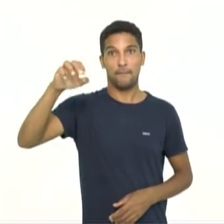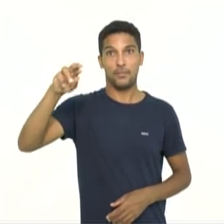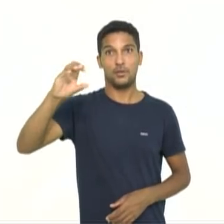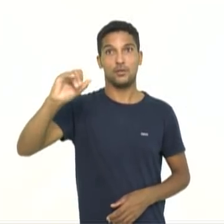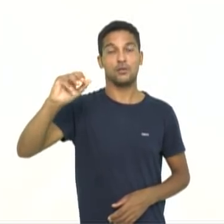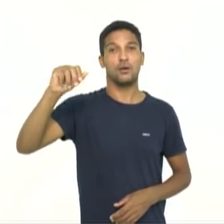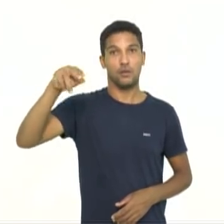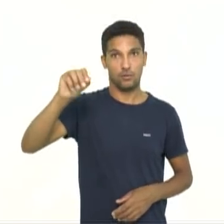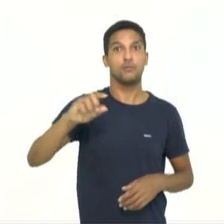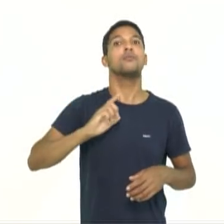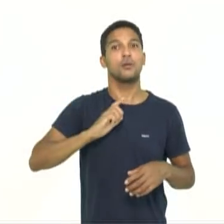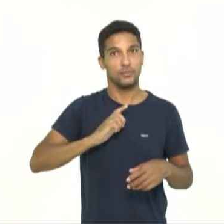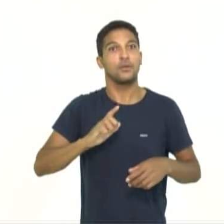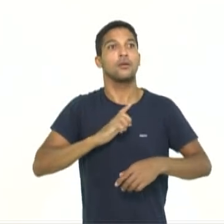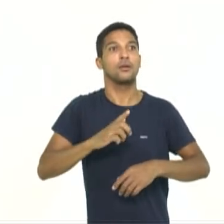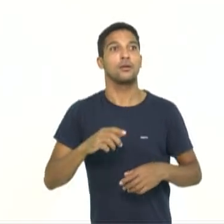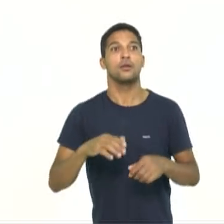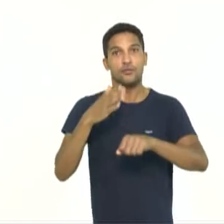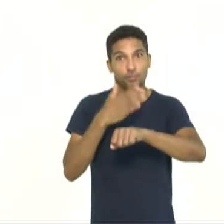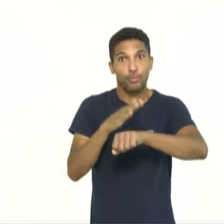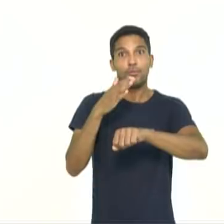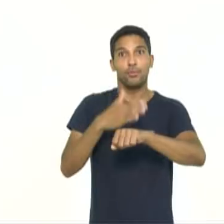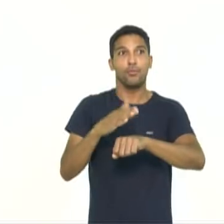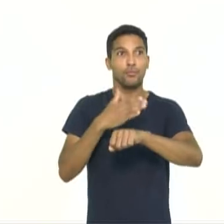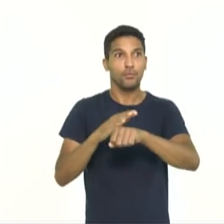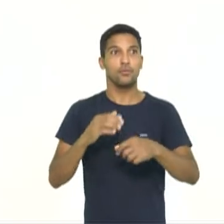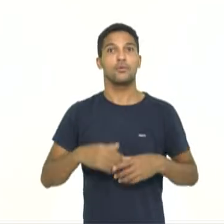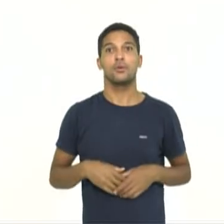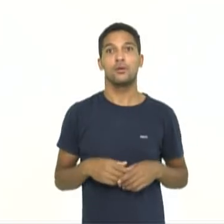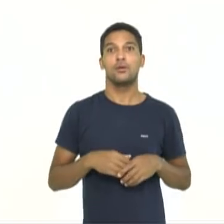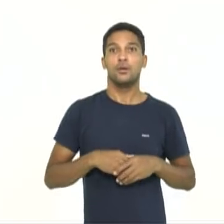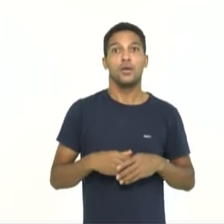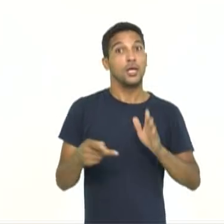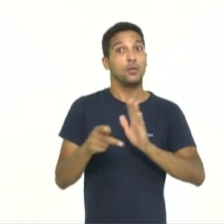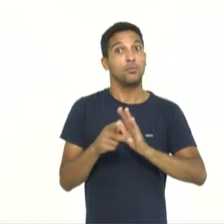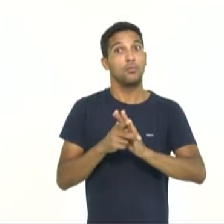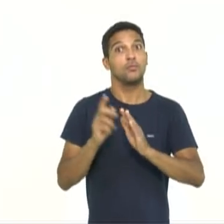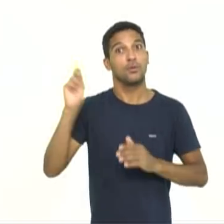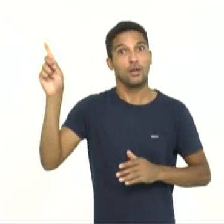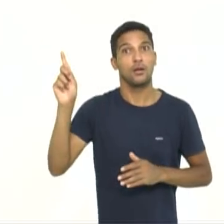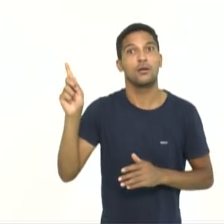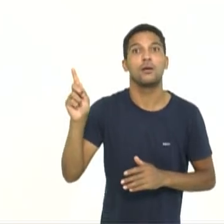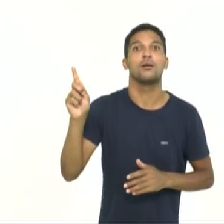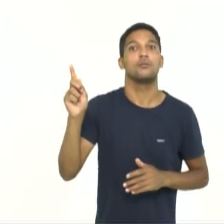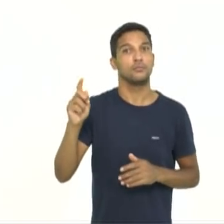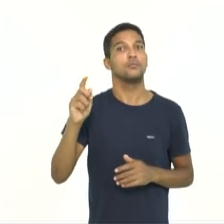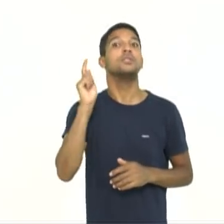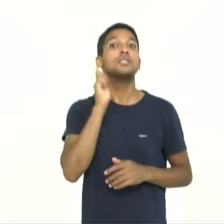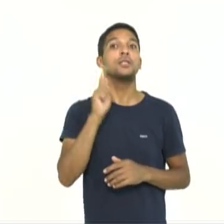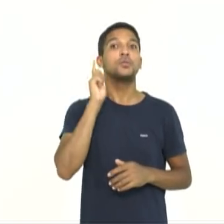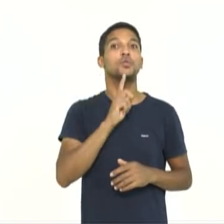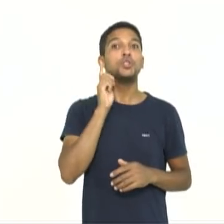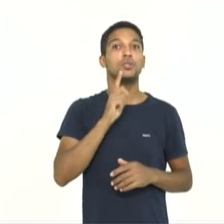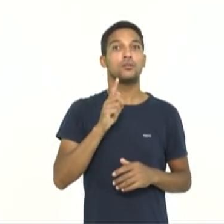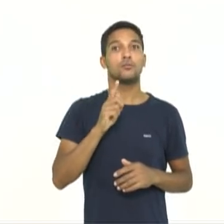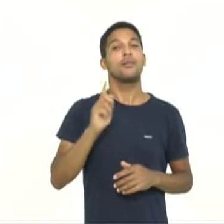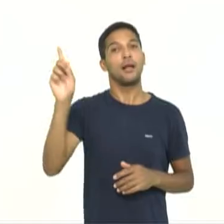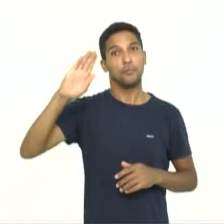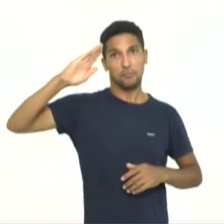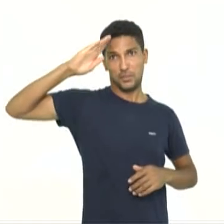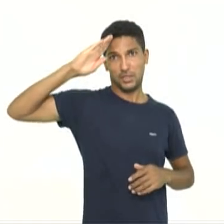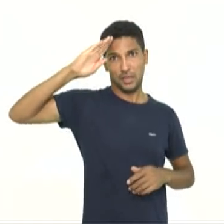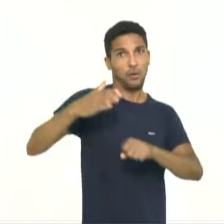nossa imagem nós temos uma estátua, né? Aqui já uma estátua mais nova, do período renascentista, na verdade,